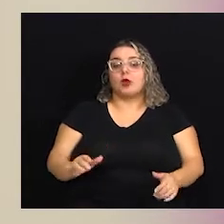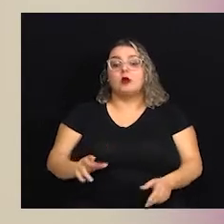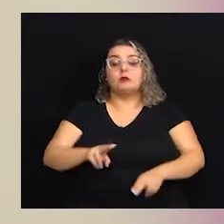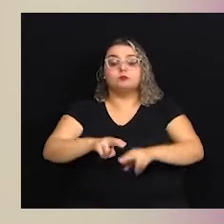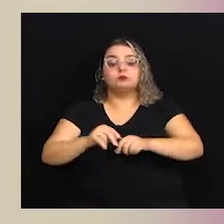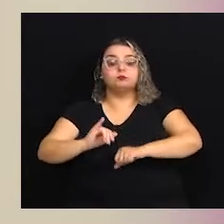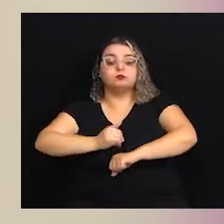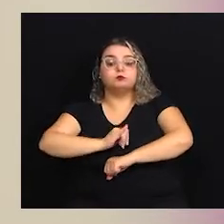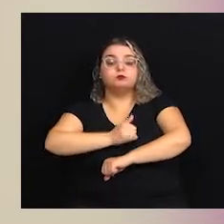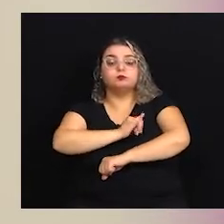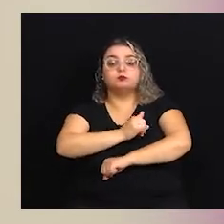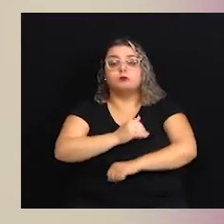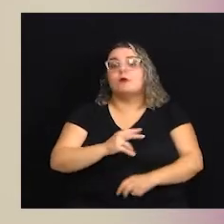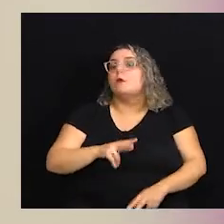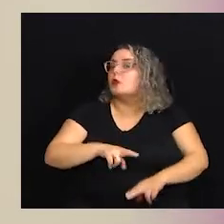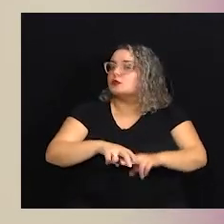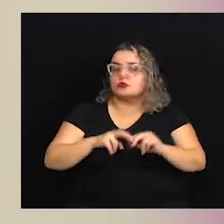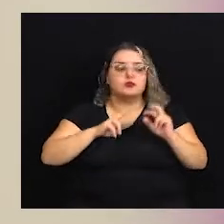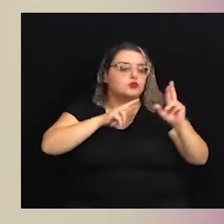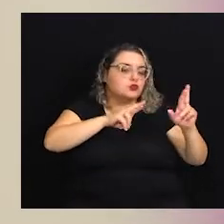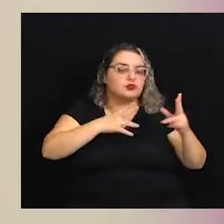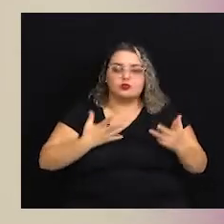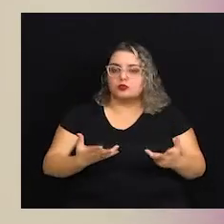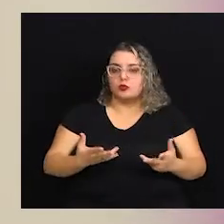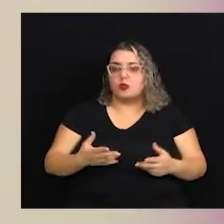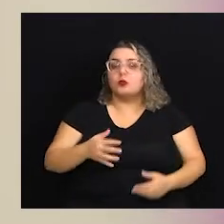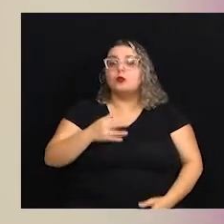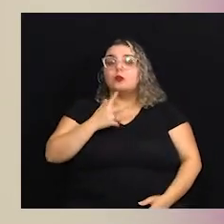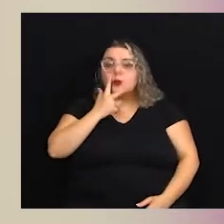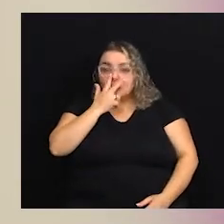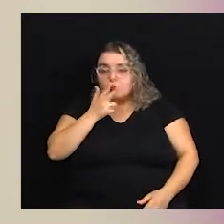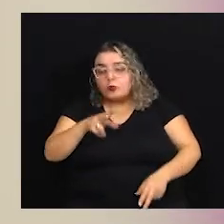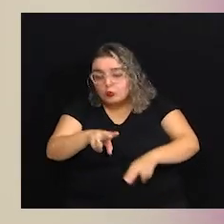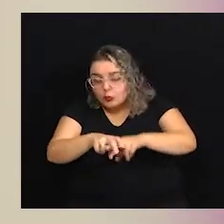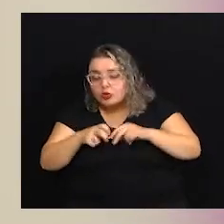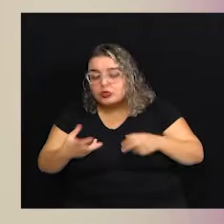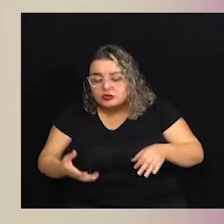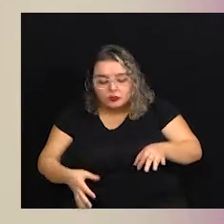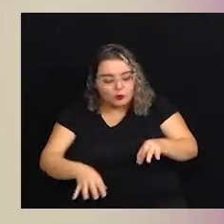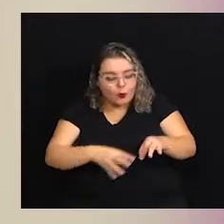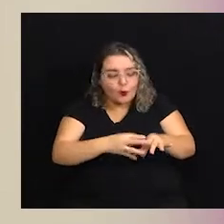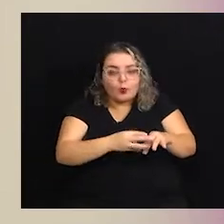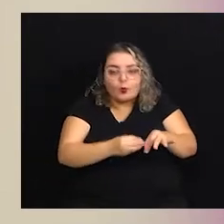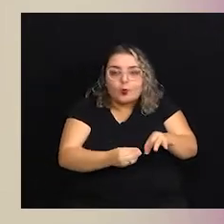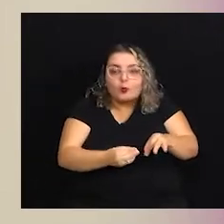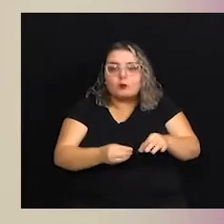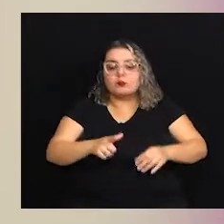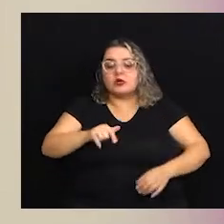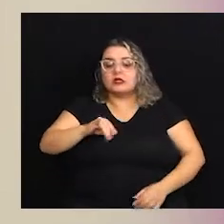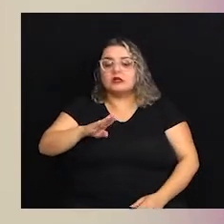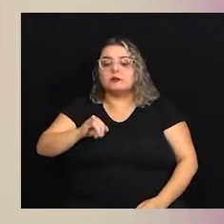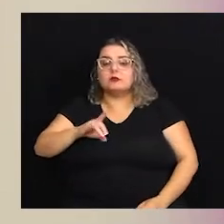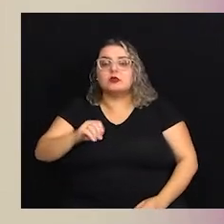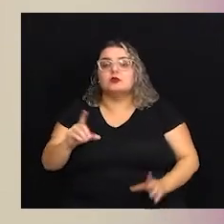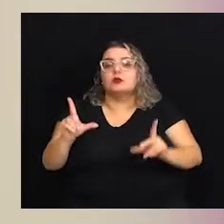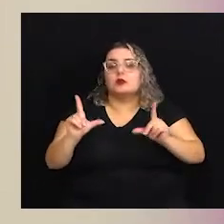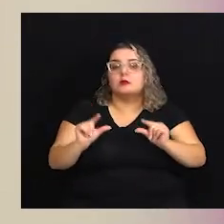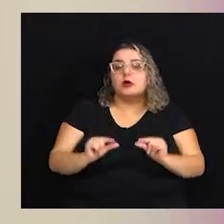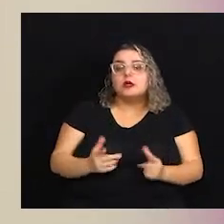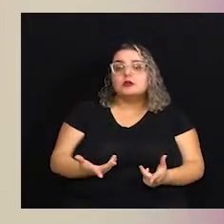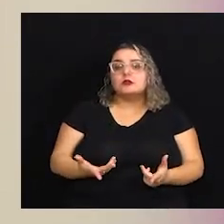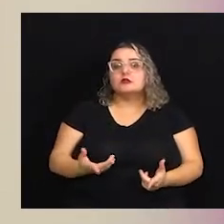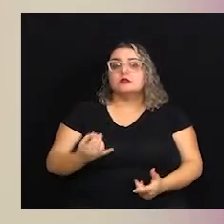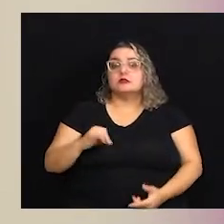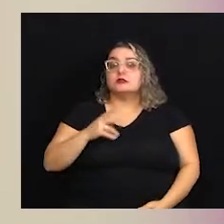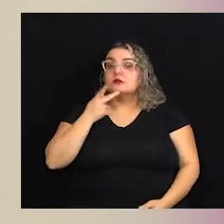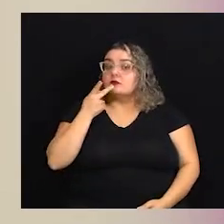estou engordando. É por isso que eu não durmo bem. É por isso que a minha vagina está seca. É por isso que a minha libido está baixa. Vivi,